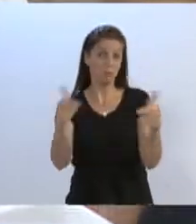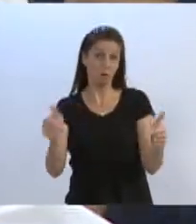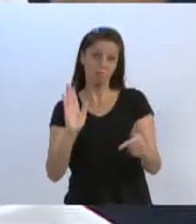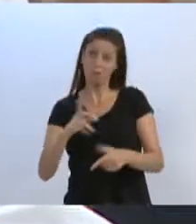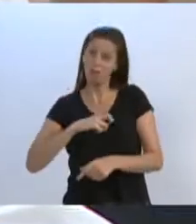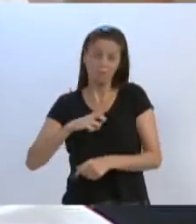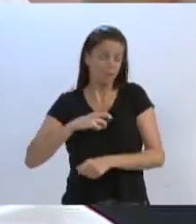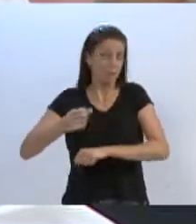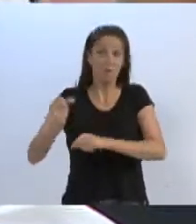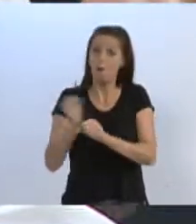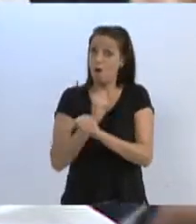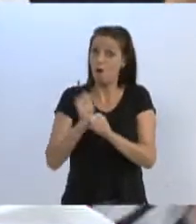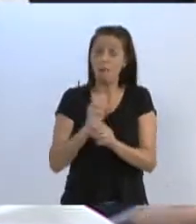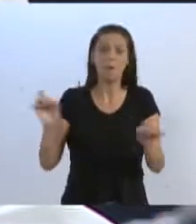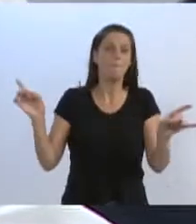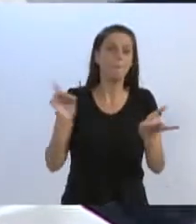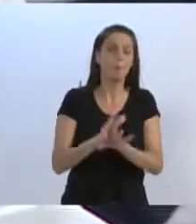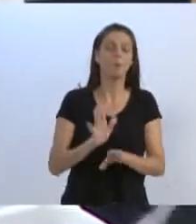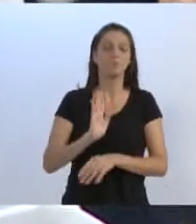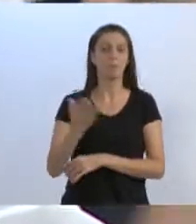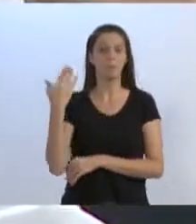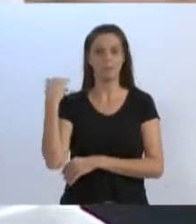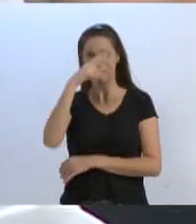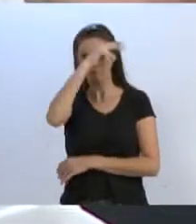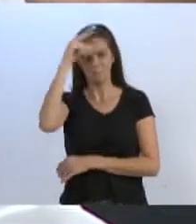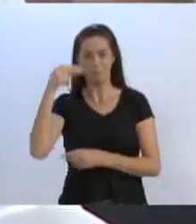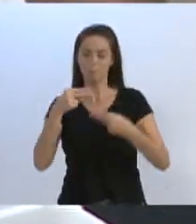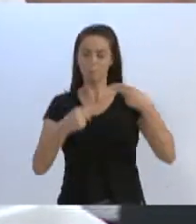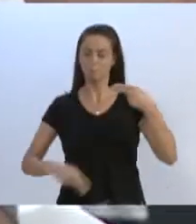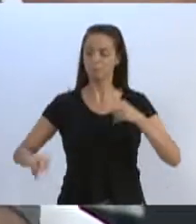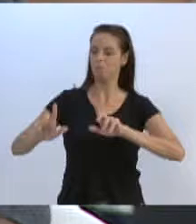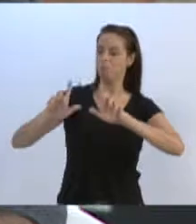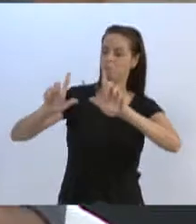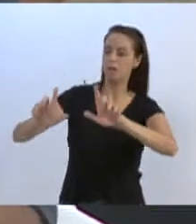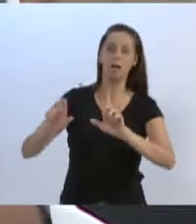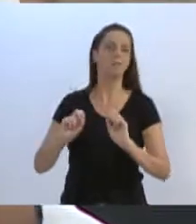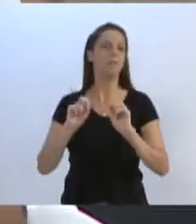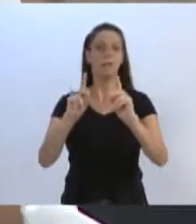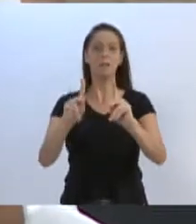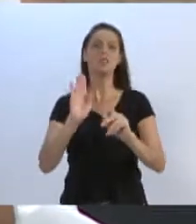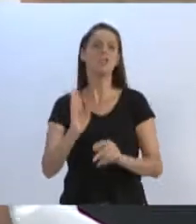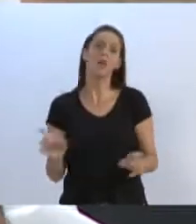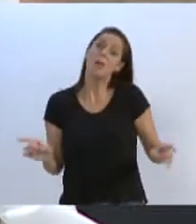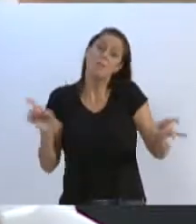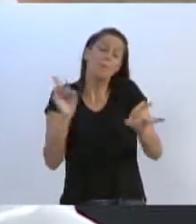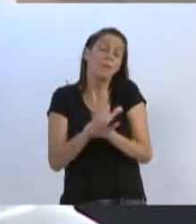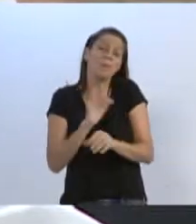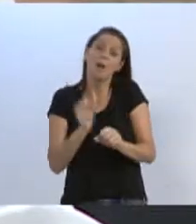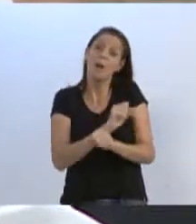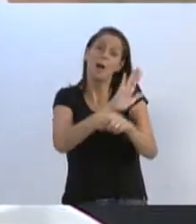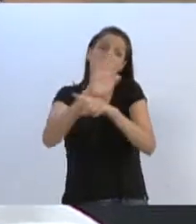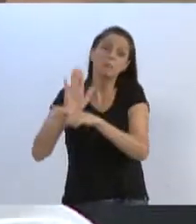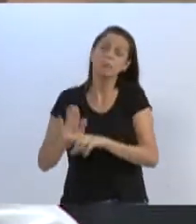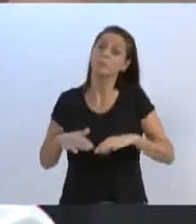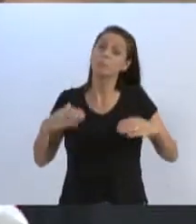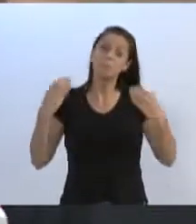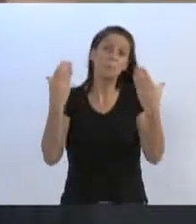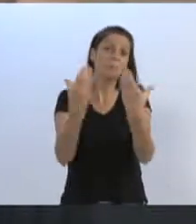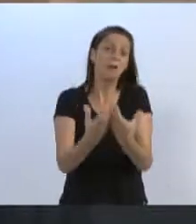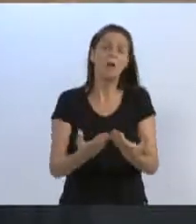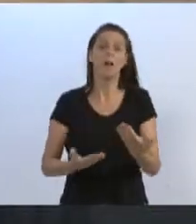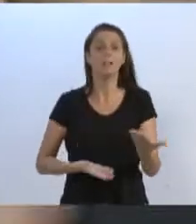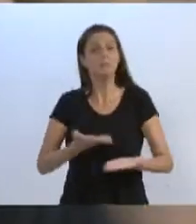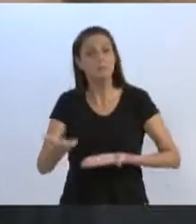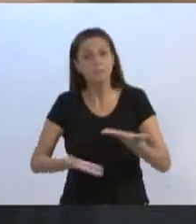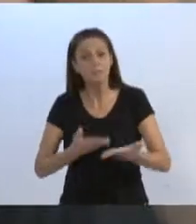para serem visitadas, o prefeito inaugurou, cortou a fita, colocou a placa, enfim, a sorte é que estão aí as obras beneficiando a comunidade, servindo